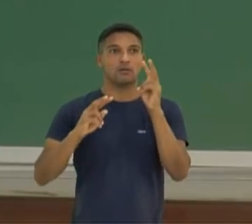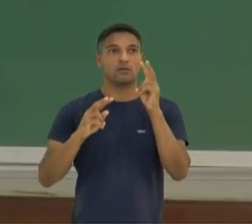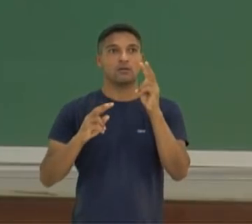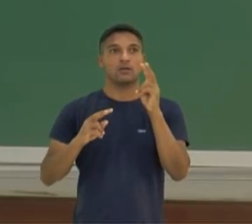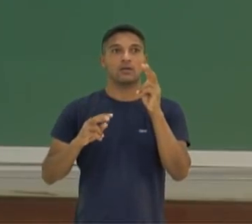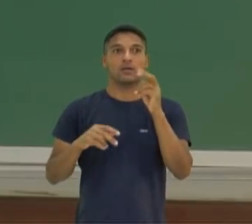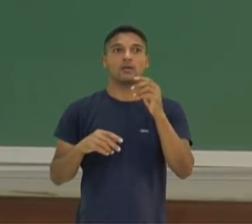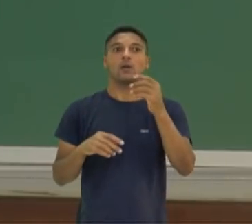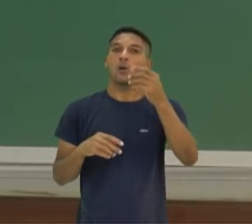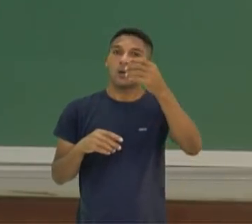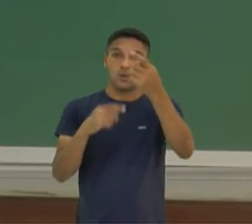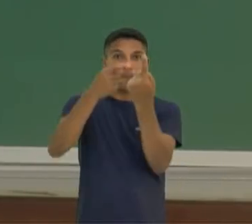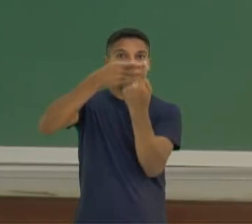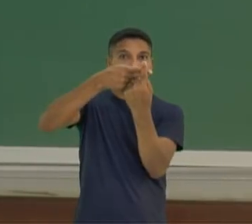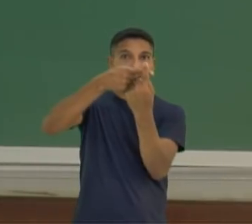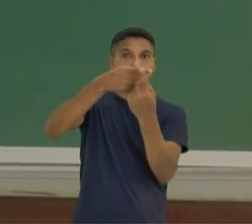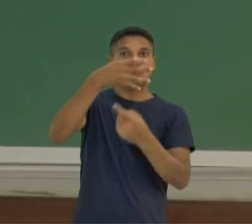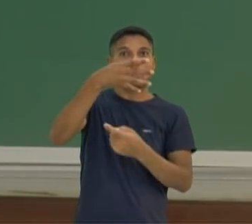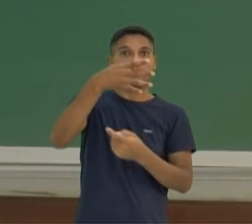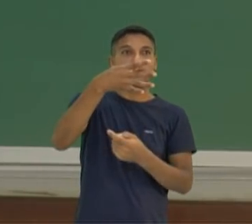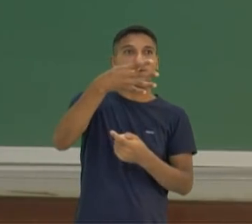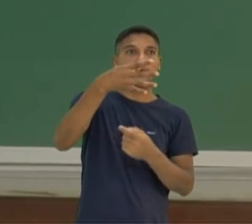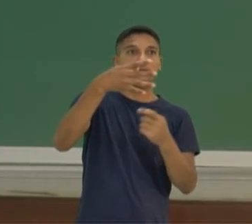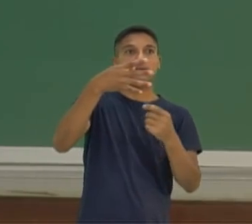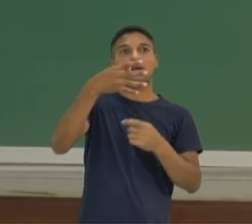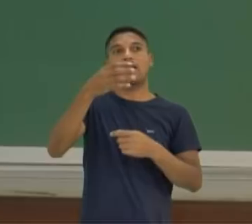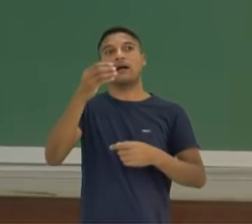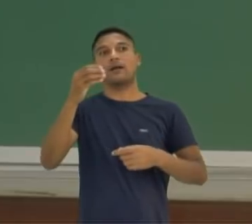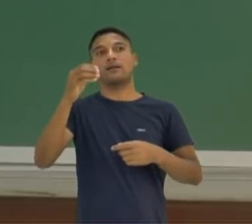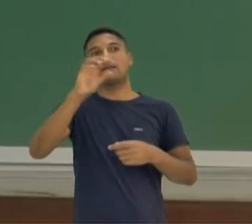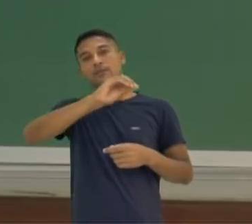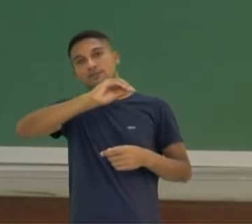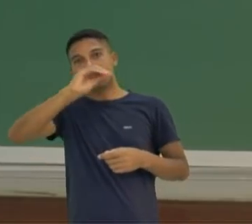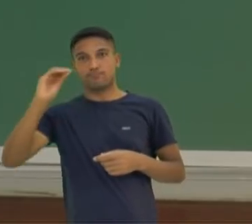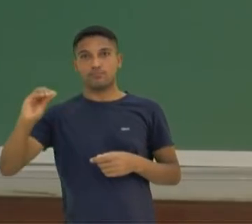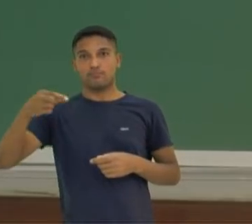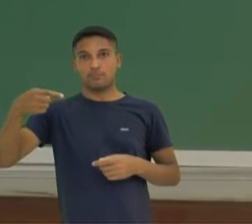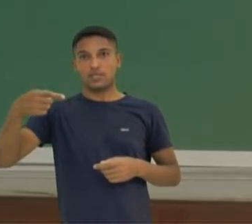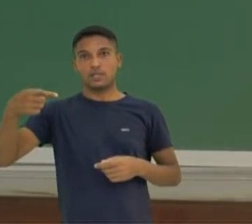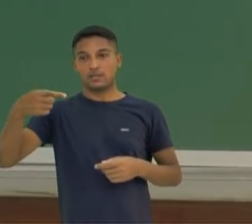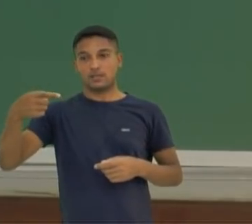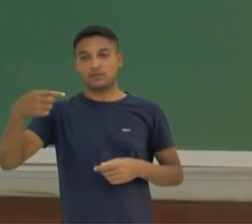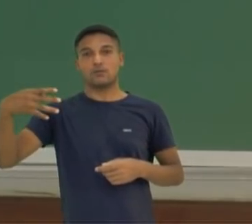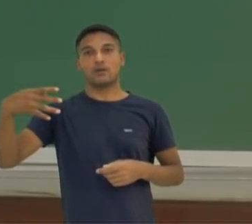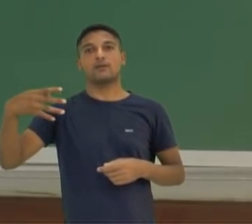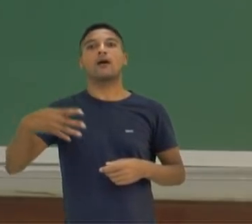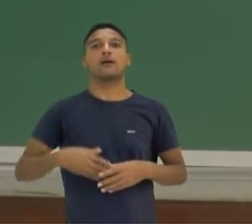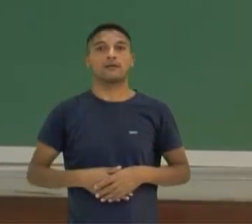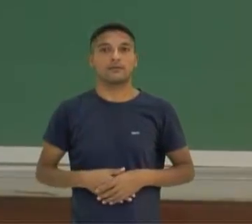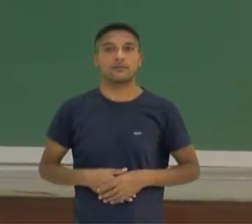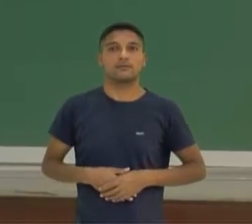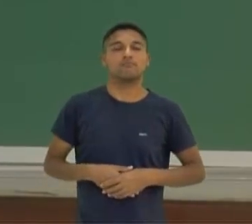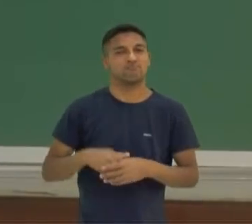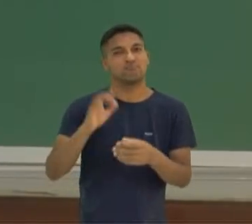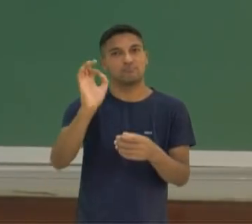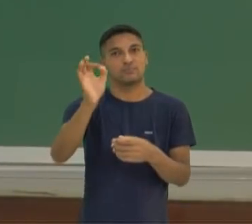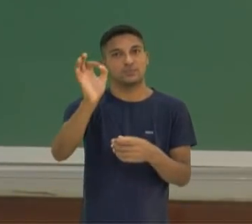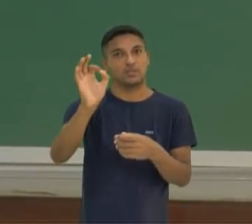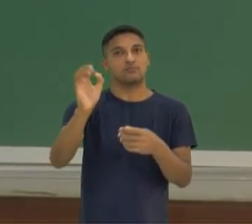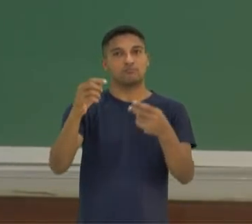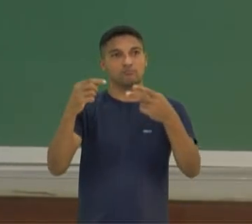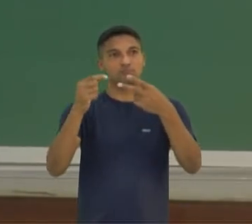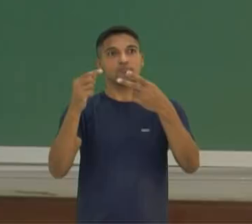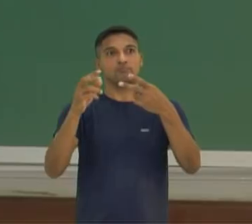seu simétrico do outro lado. Tava mais, passou menos 4. Até aqui, tudo bem,